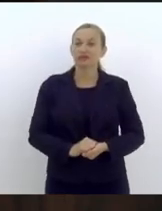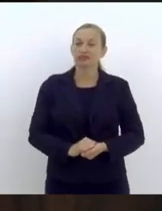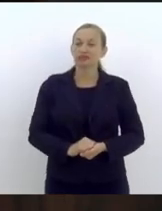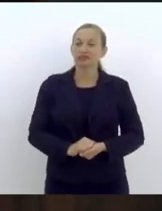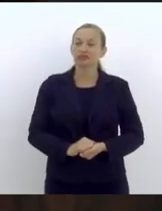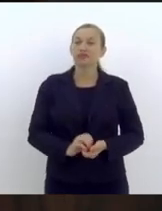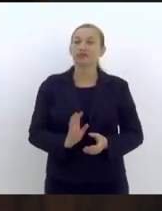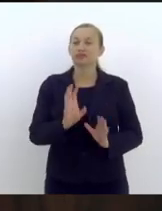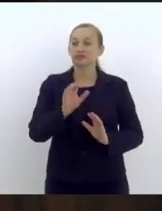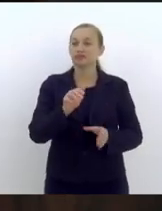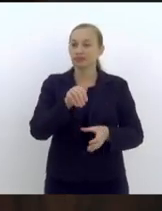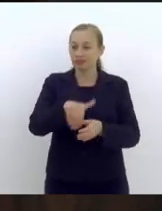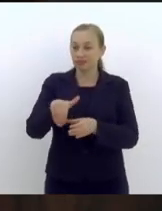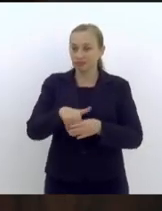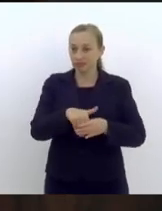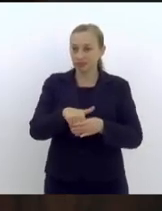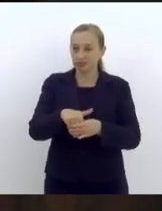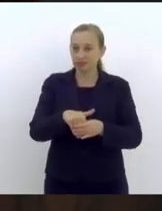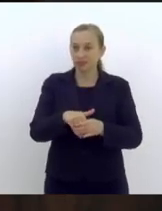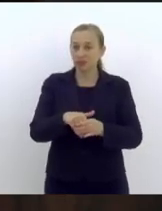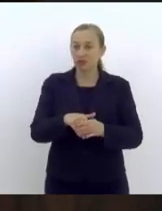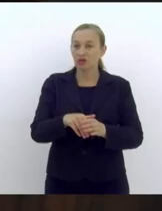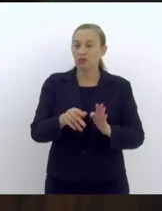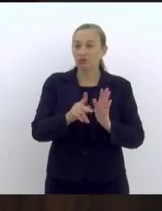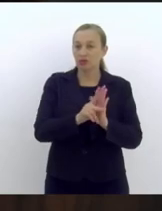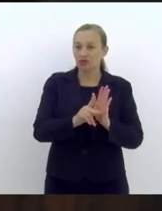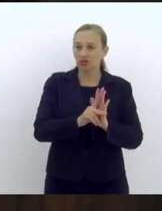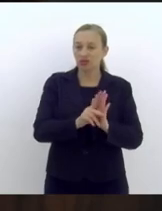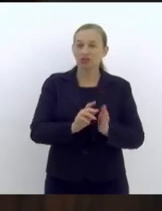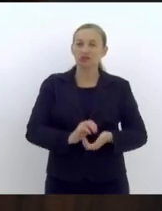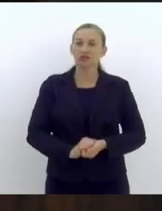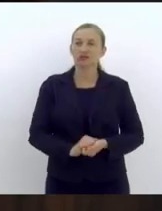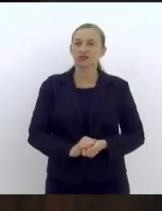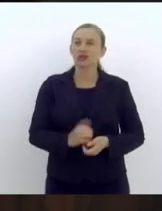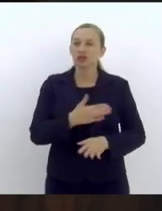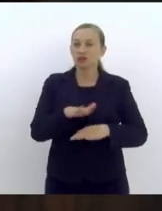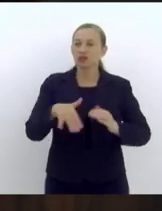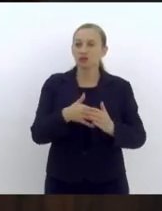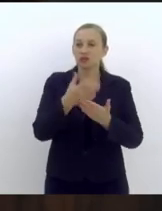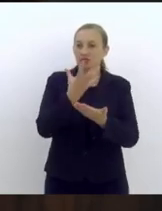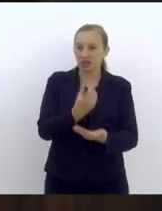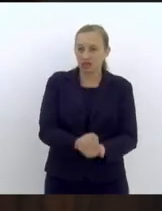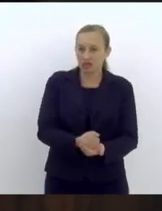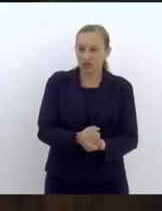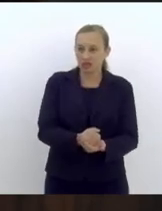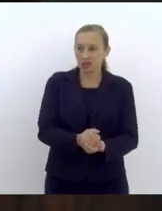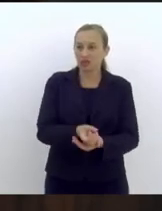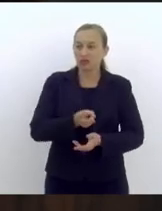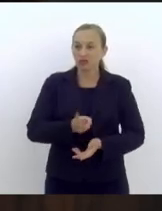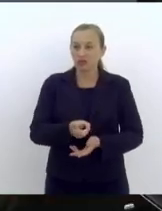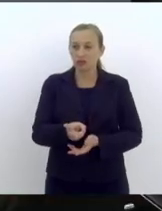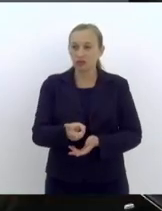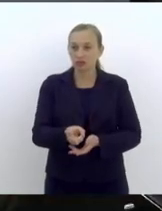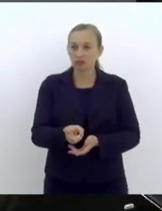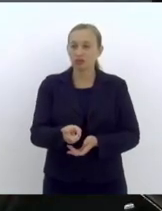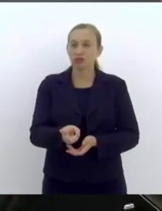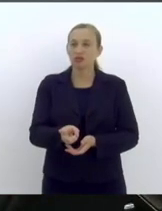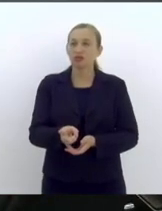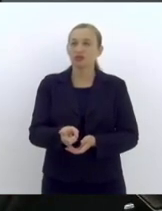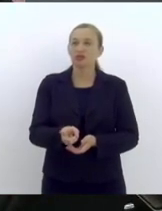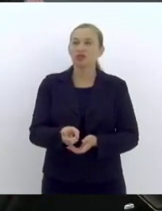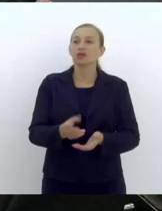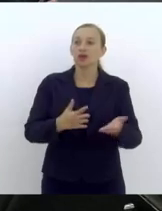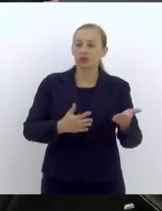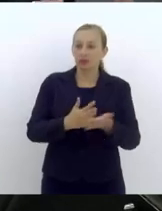em votação o projeto original senhores que aprovam permaneçam Como estão